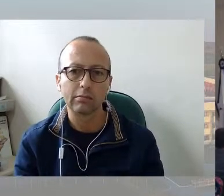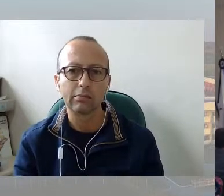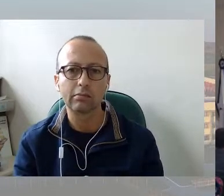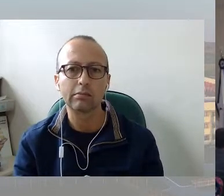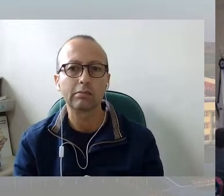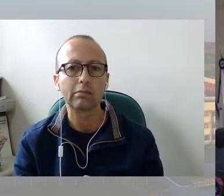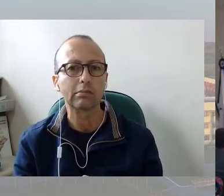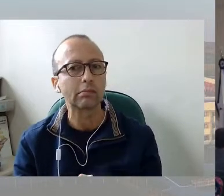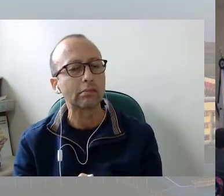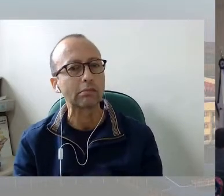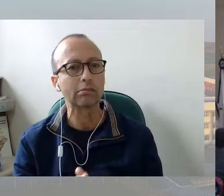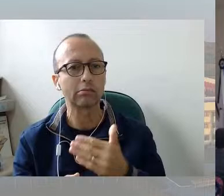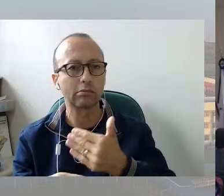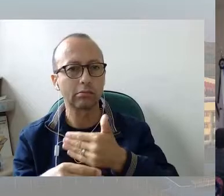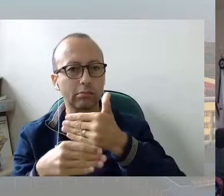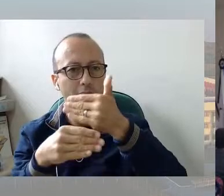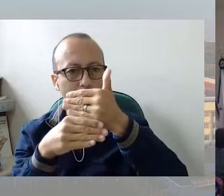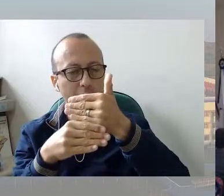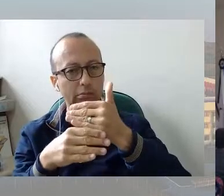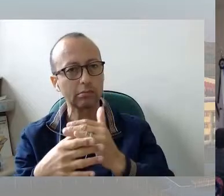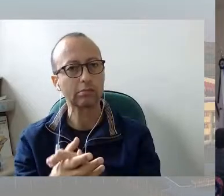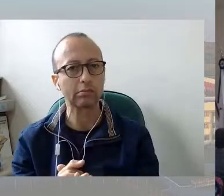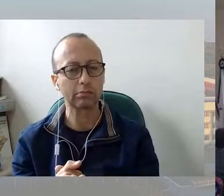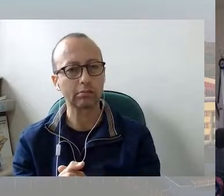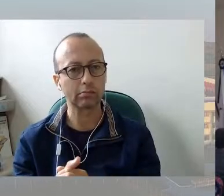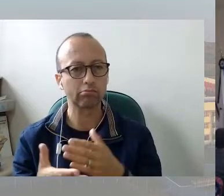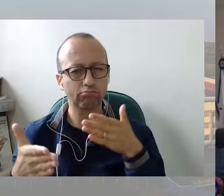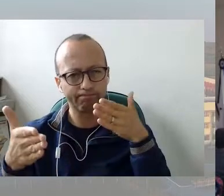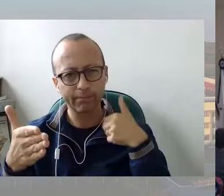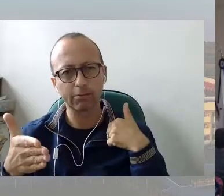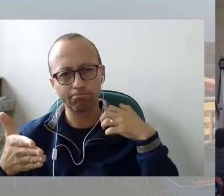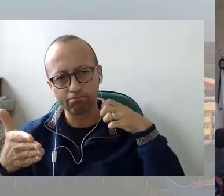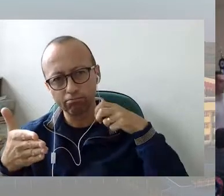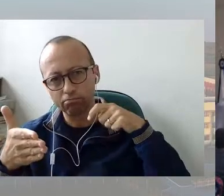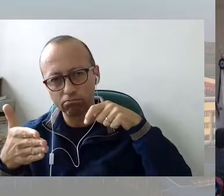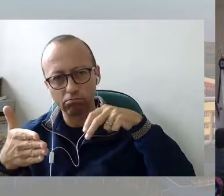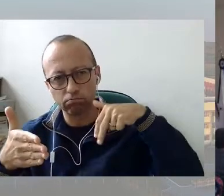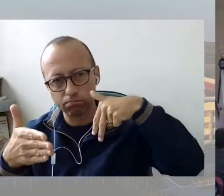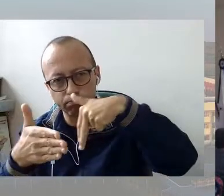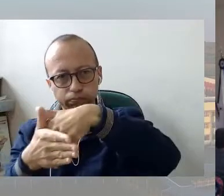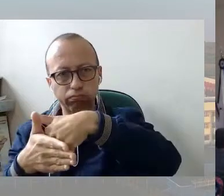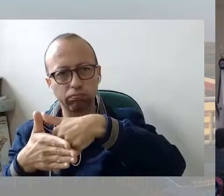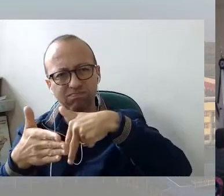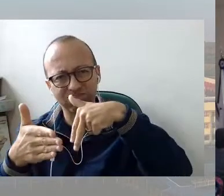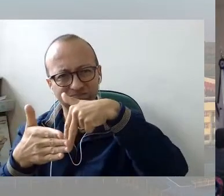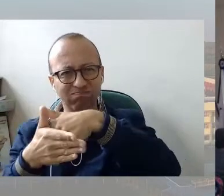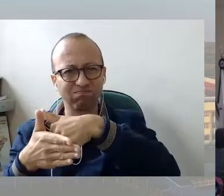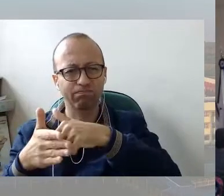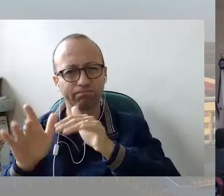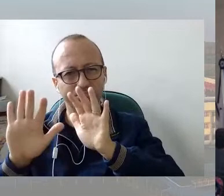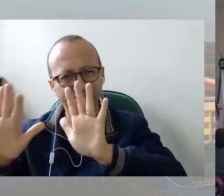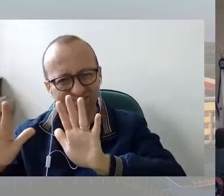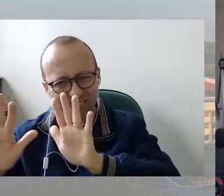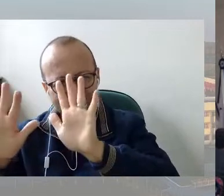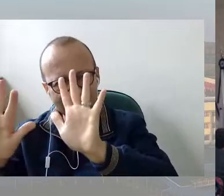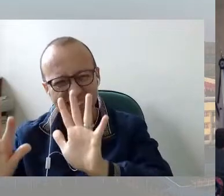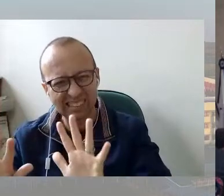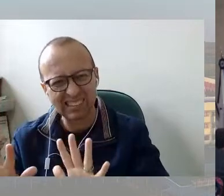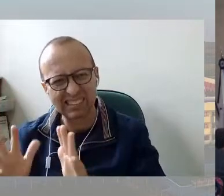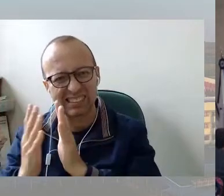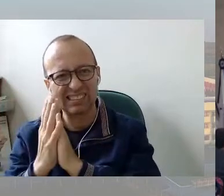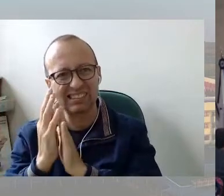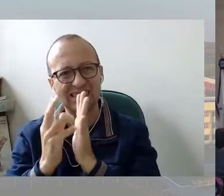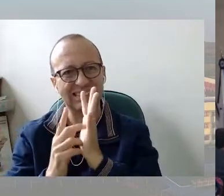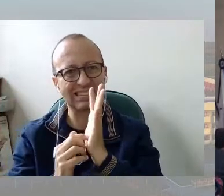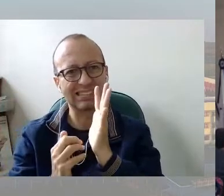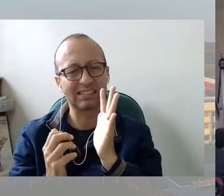O muro. Eu bato contra o muro duro, esfolo minhas mãos no muro. Tento longe, o salto